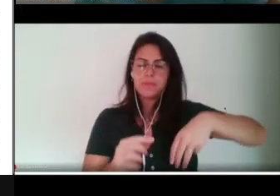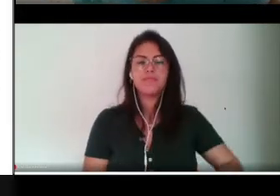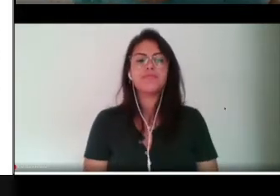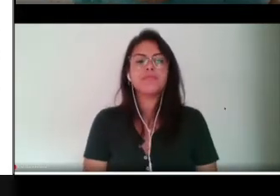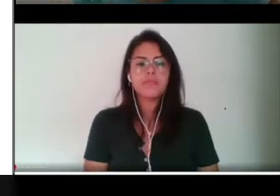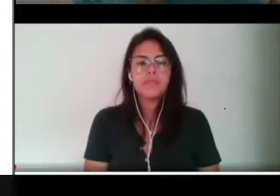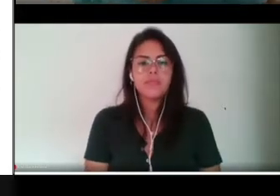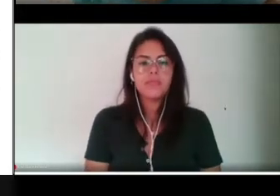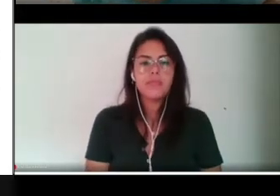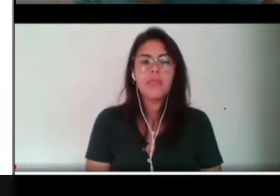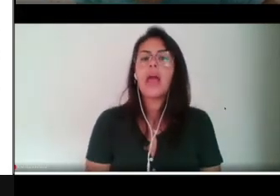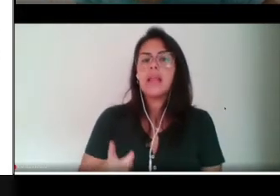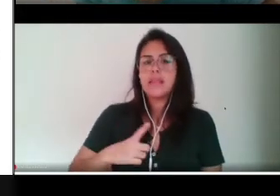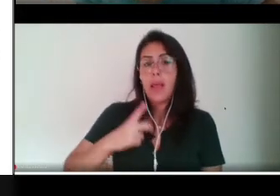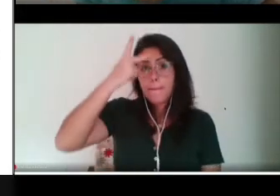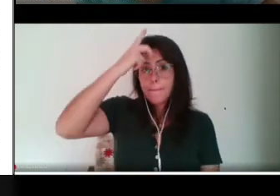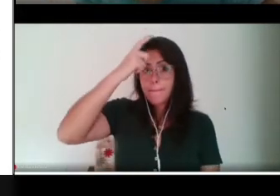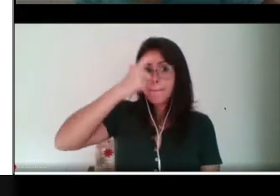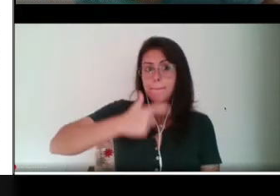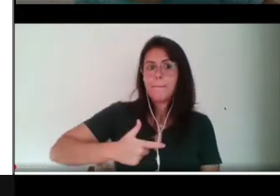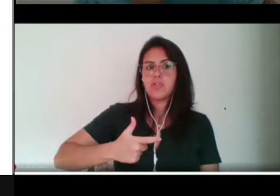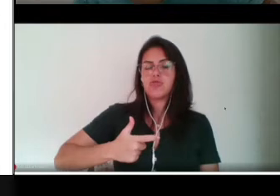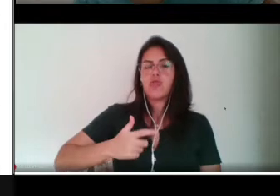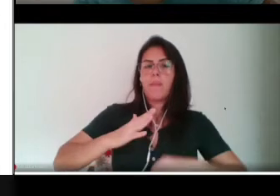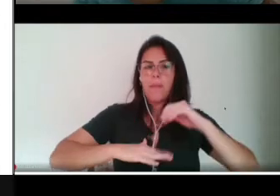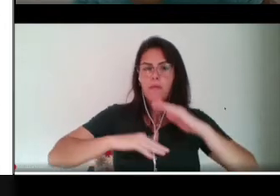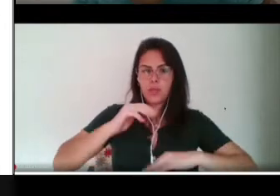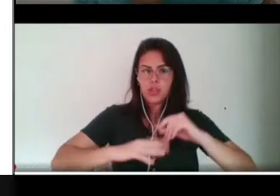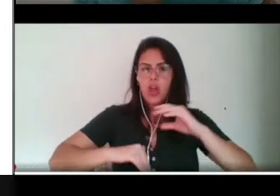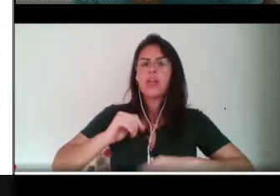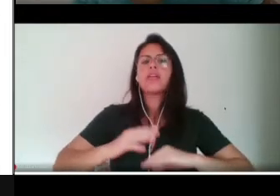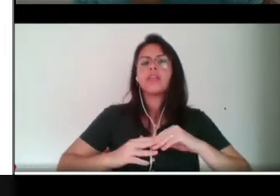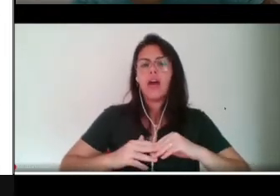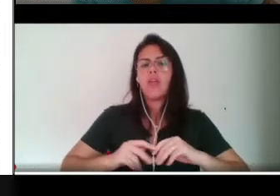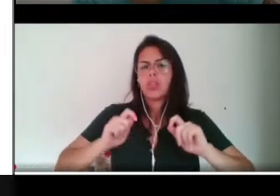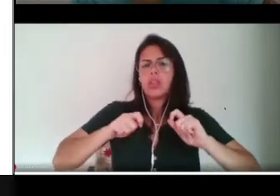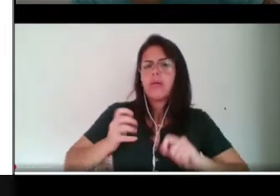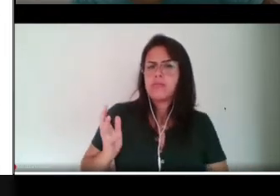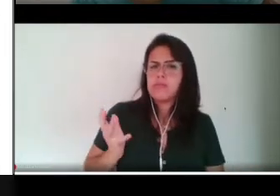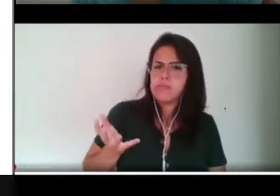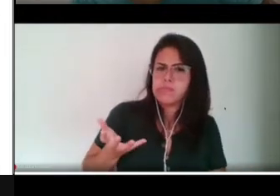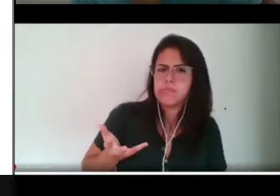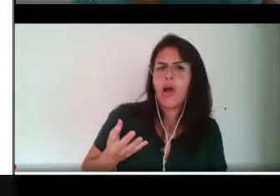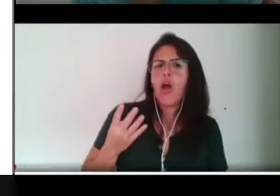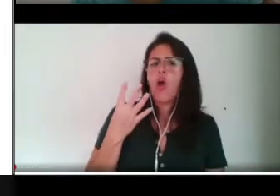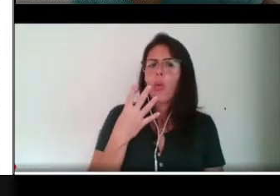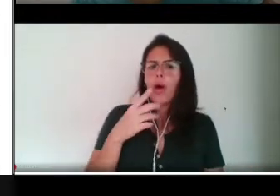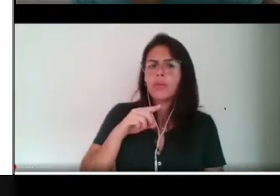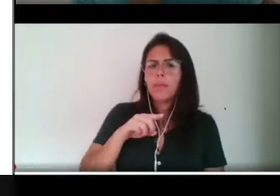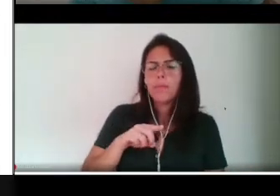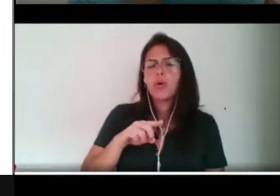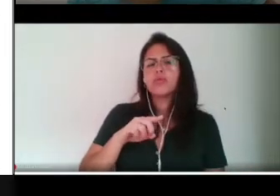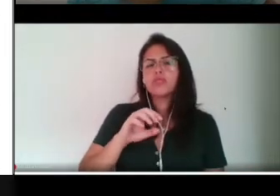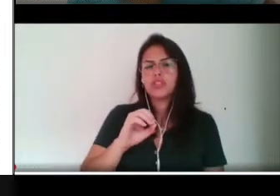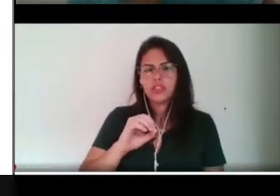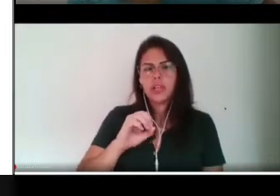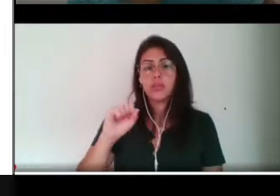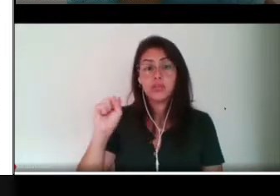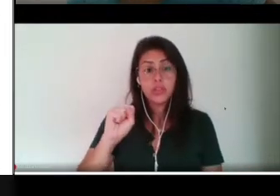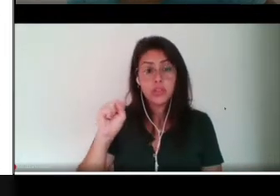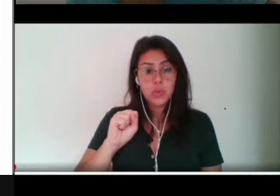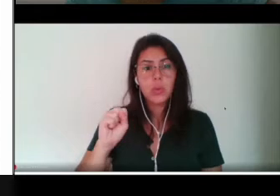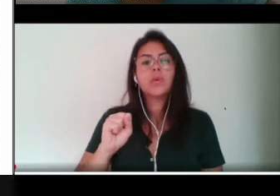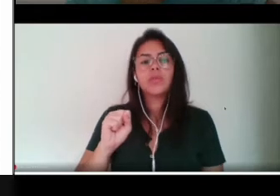pode acelerar até a sua velocidade de 4 metros por segundo e ele mantém essa velocidade durante o trajeto restante em uma competição de